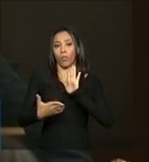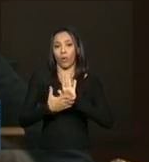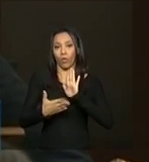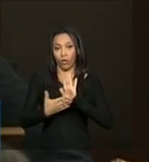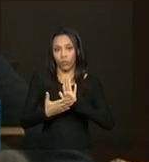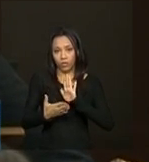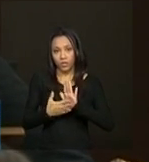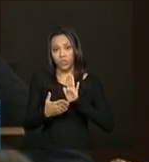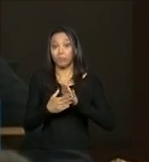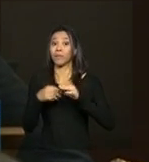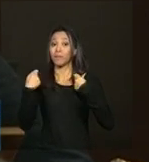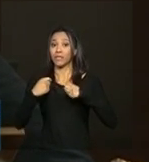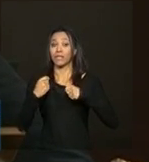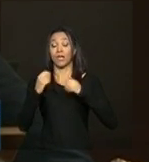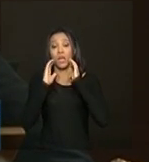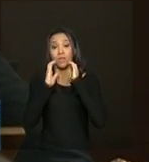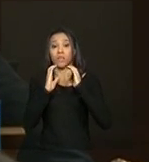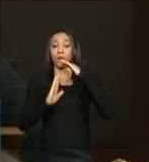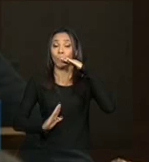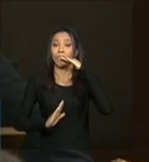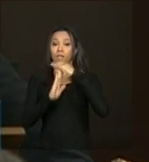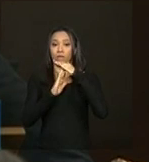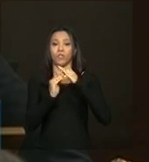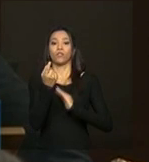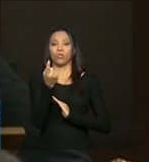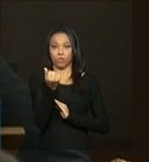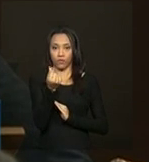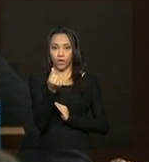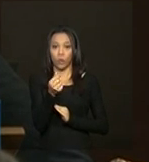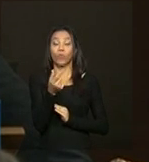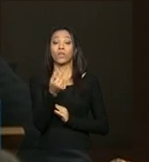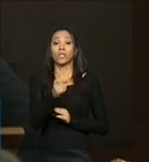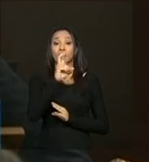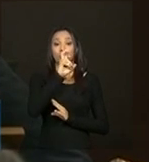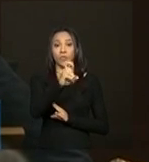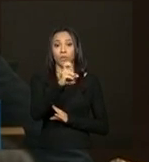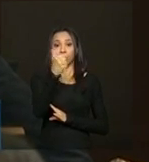receita anual permitida valores superiores a